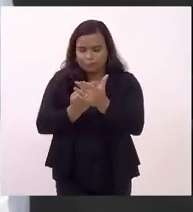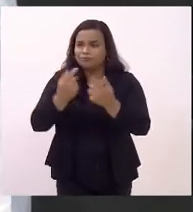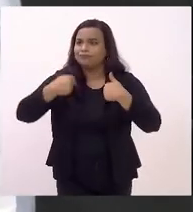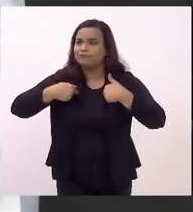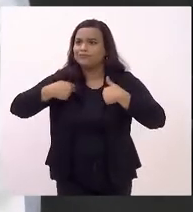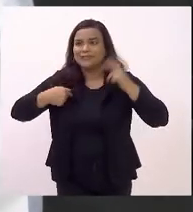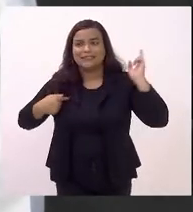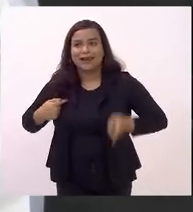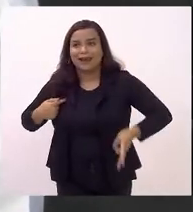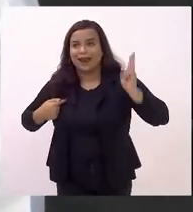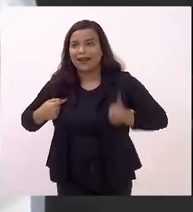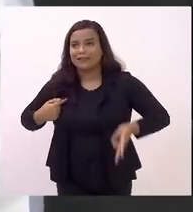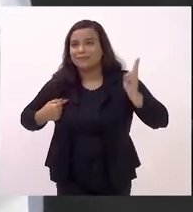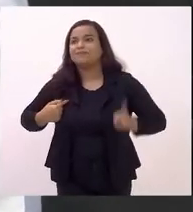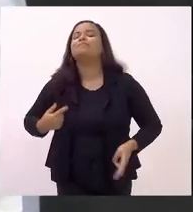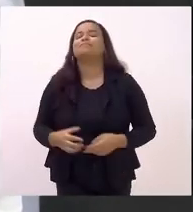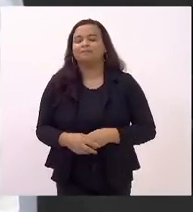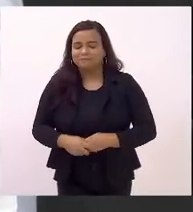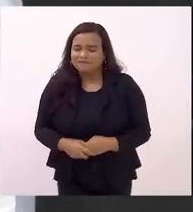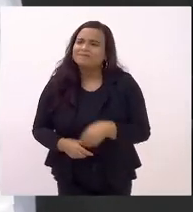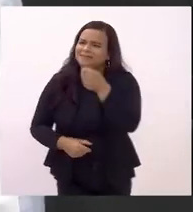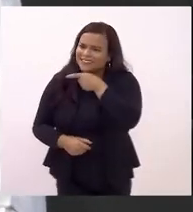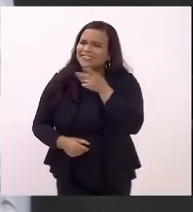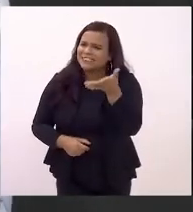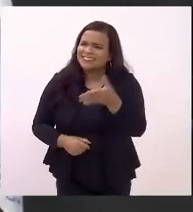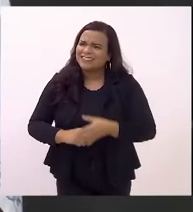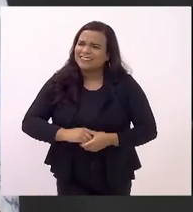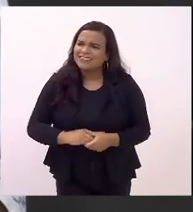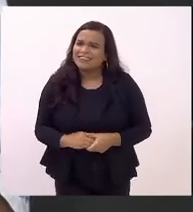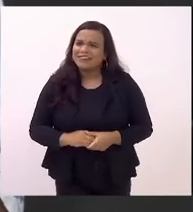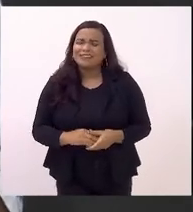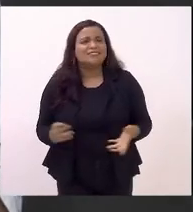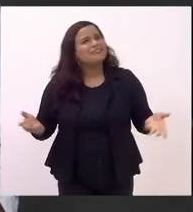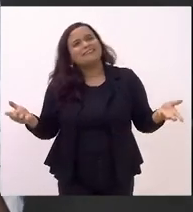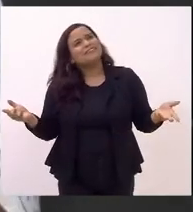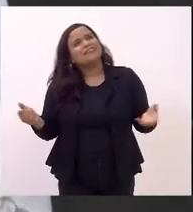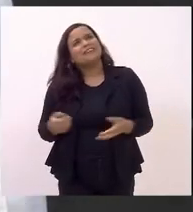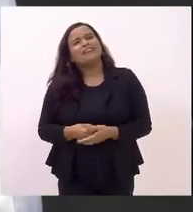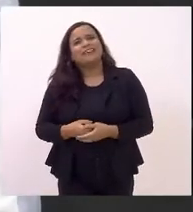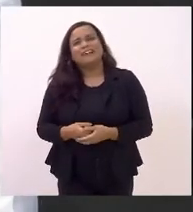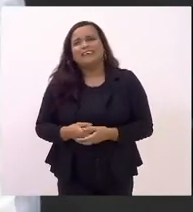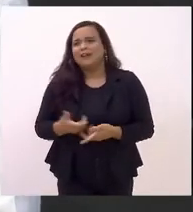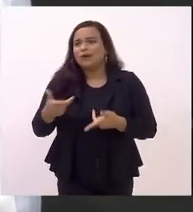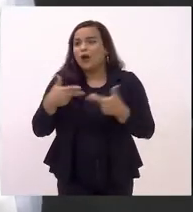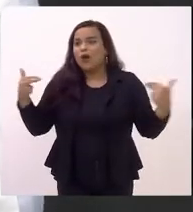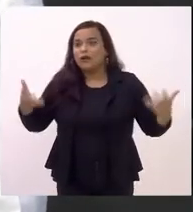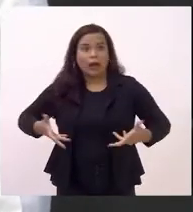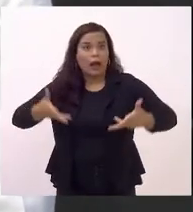engraçado, né? Sempre acreditaram em mim. Sem grandes questões,